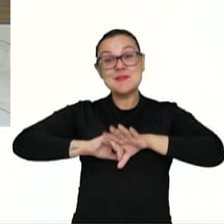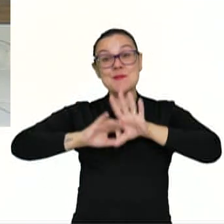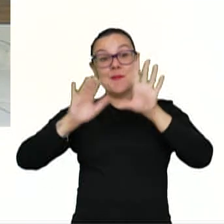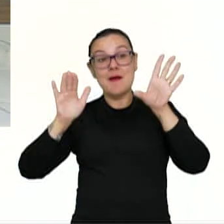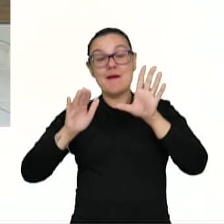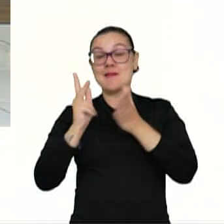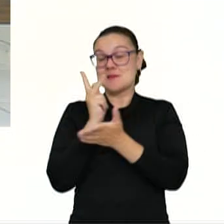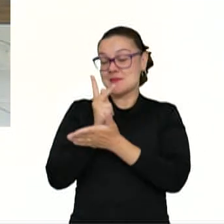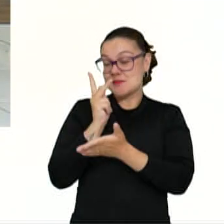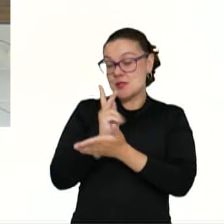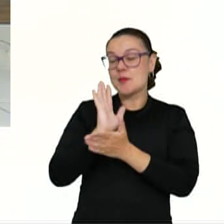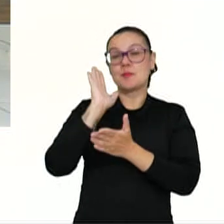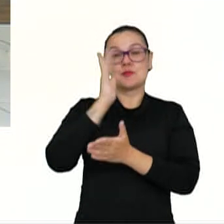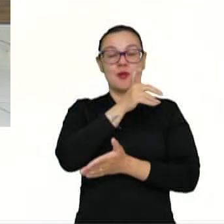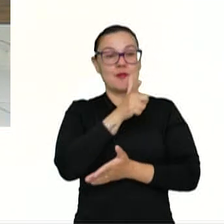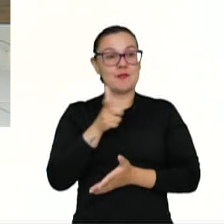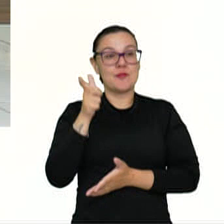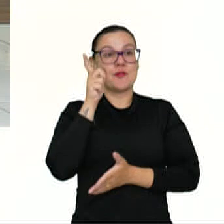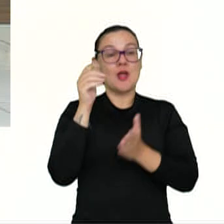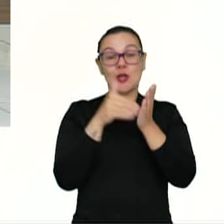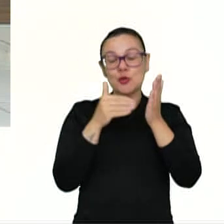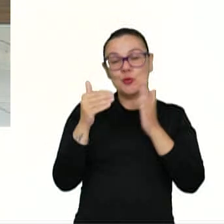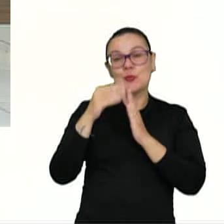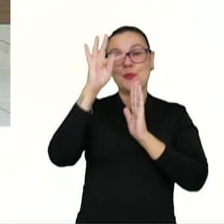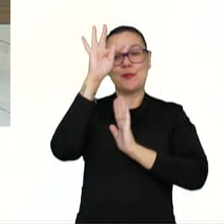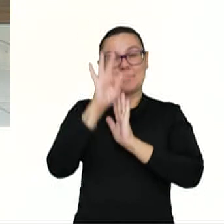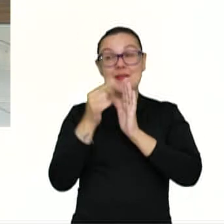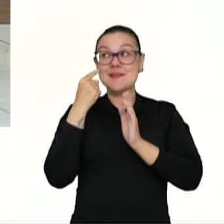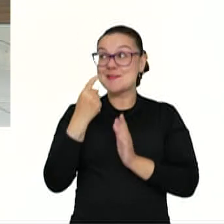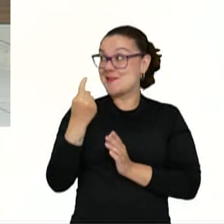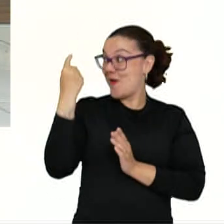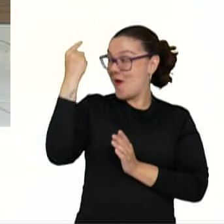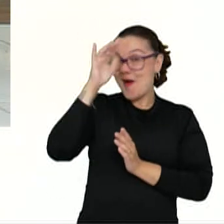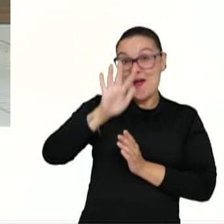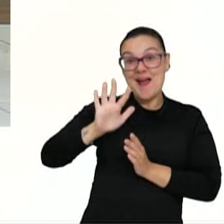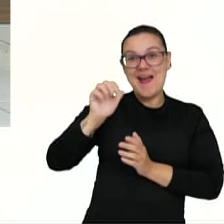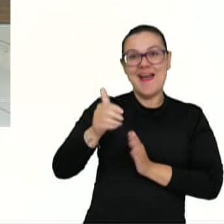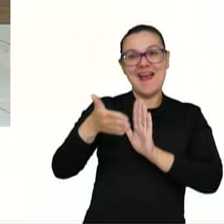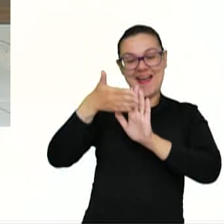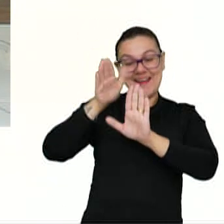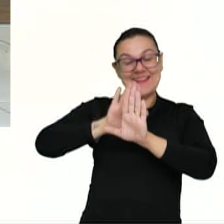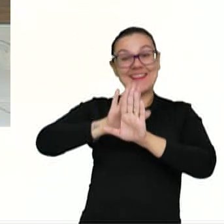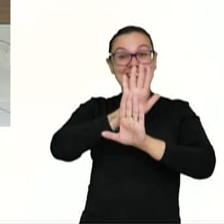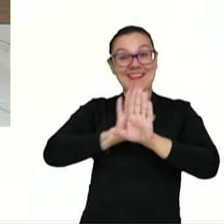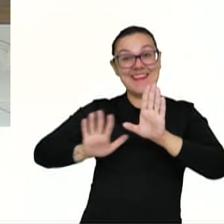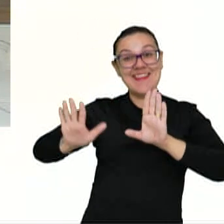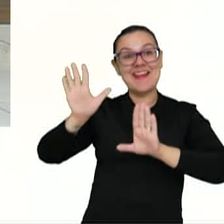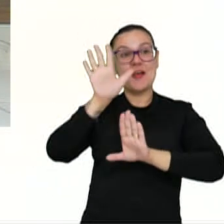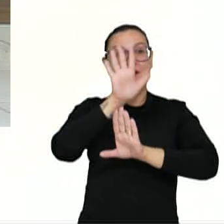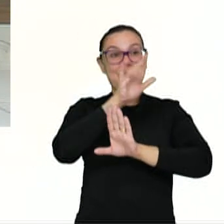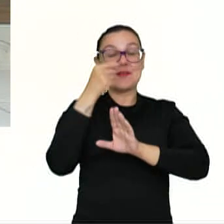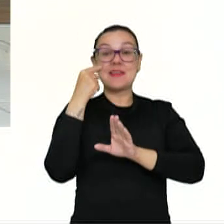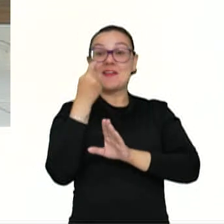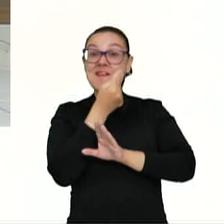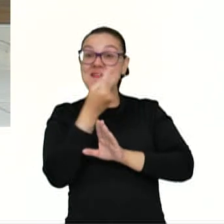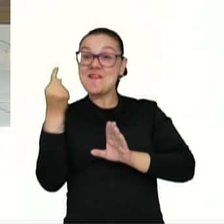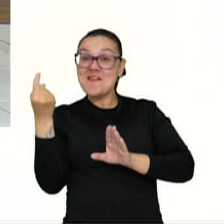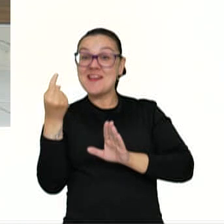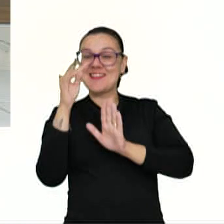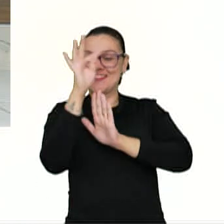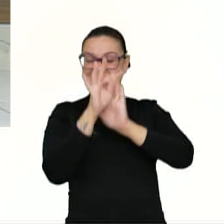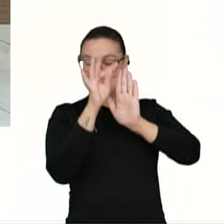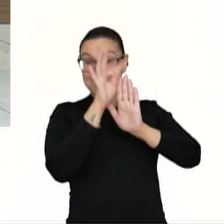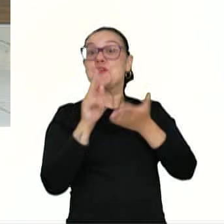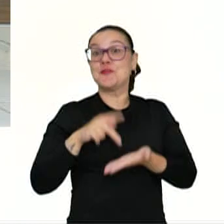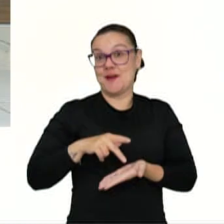para vocês, como a gente já tem visto, tudo é texto. A gente está aqui na biblioteca, né, municipal. Então, aqui você está vendo muitos textos